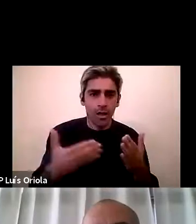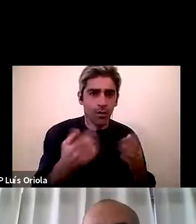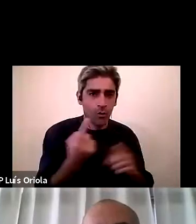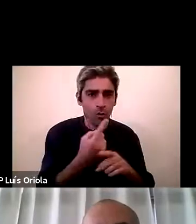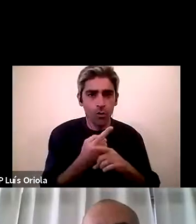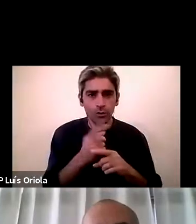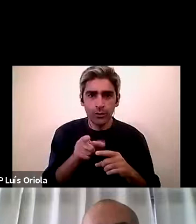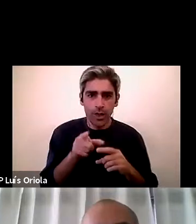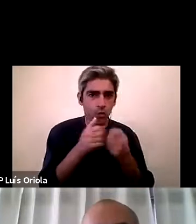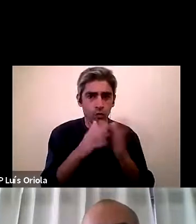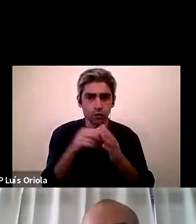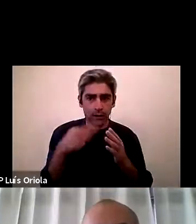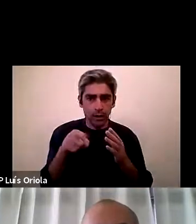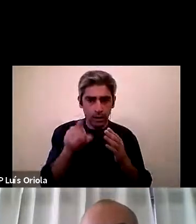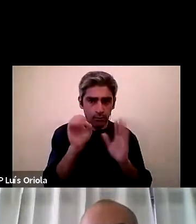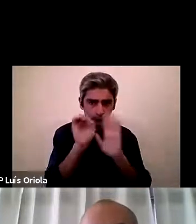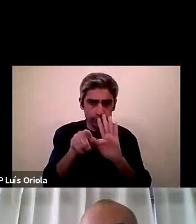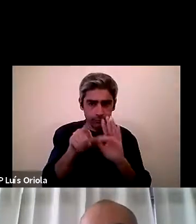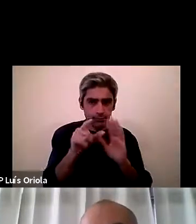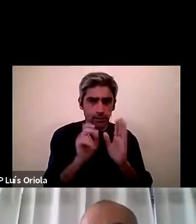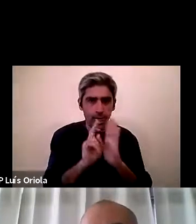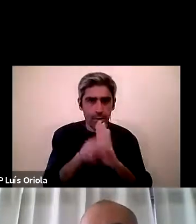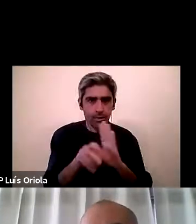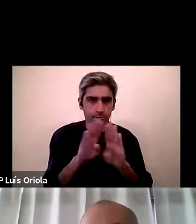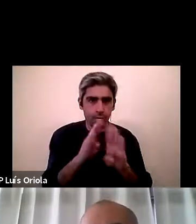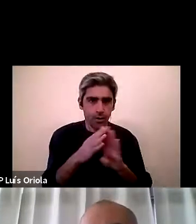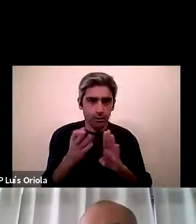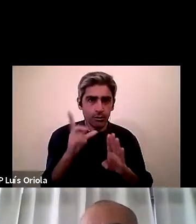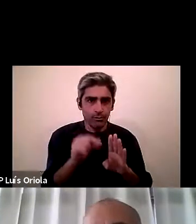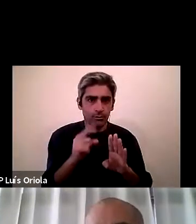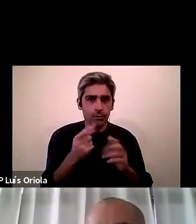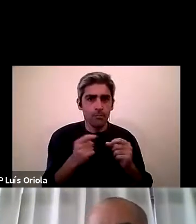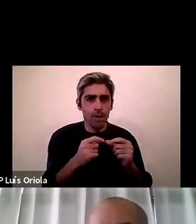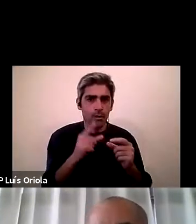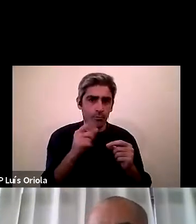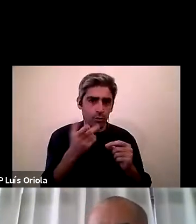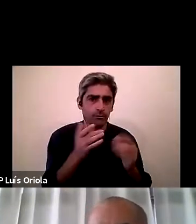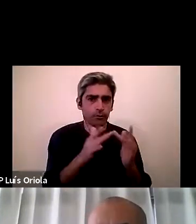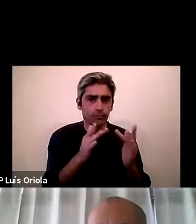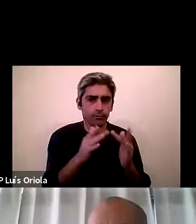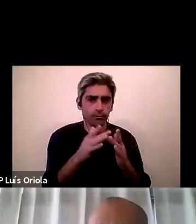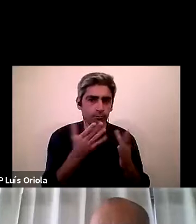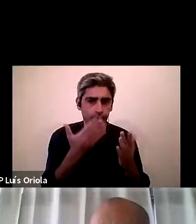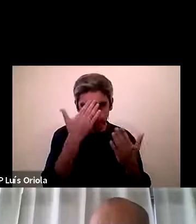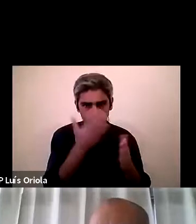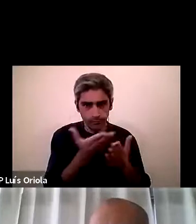miúdo, estão todos aí em uma porta de entrada, e também o e-mail, naturalmente, como